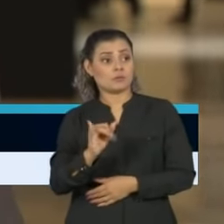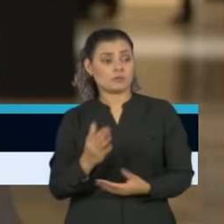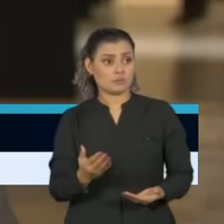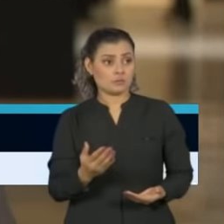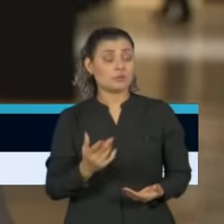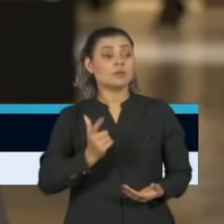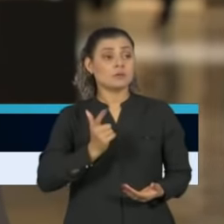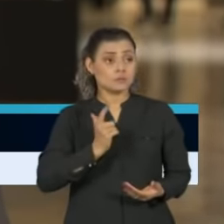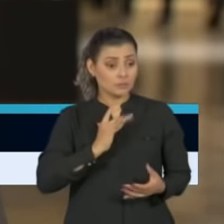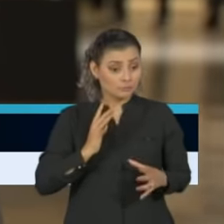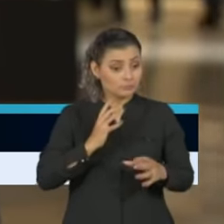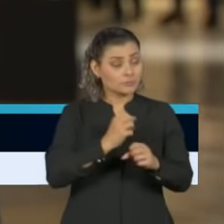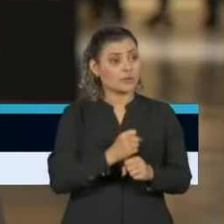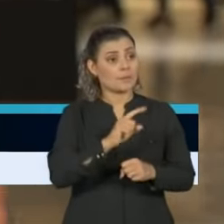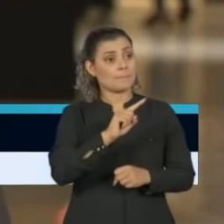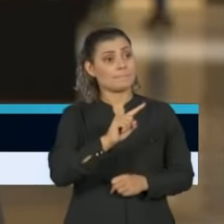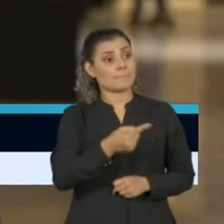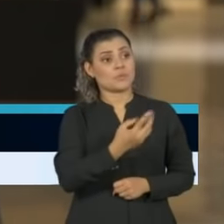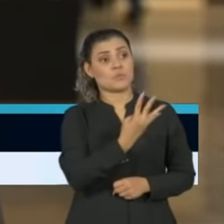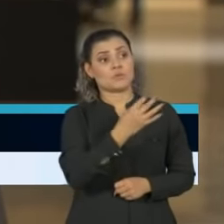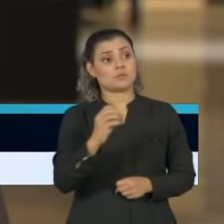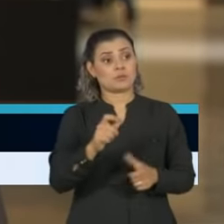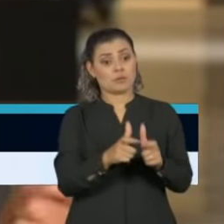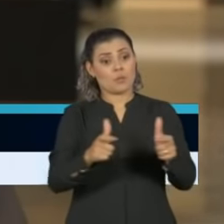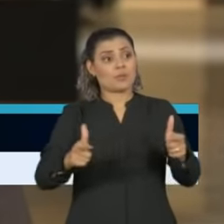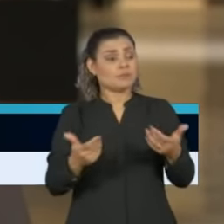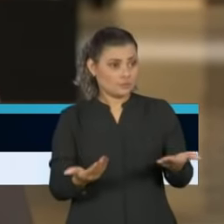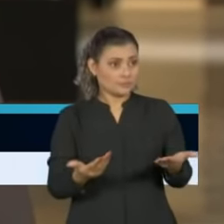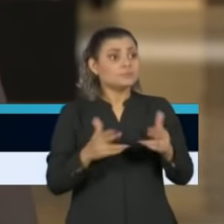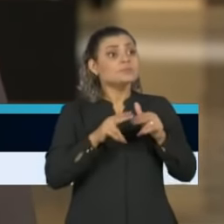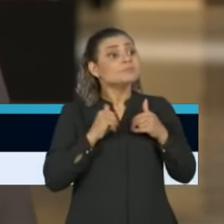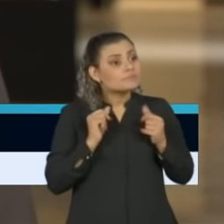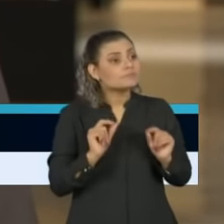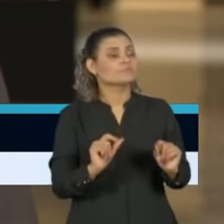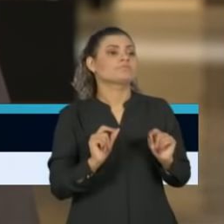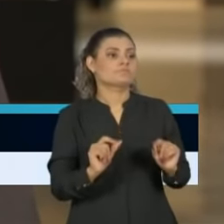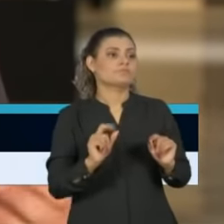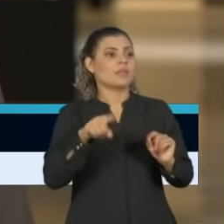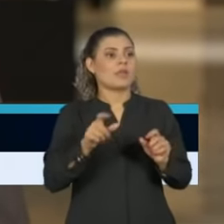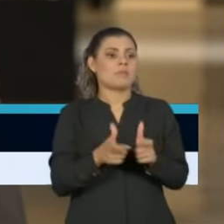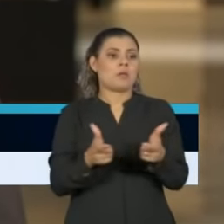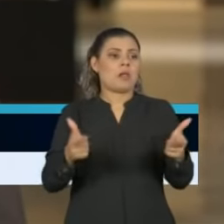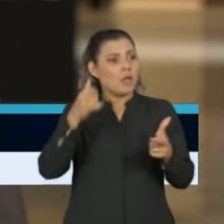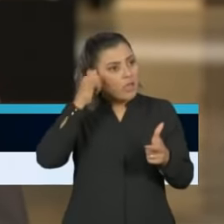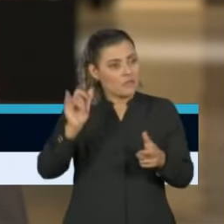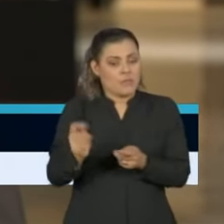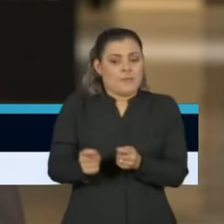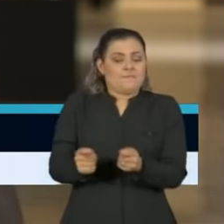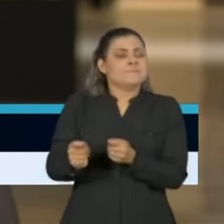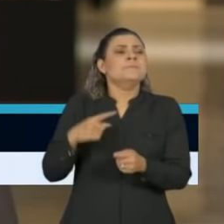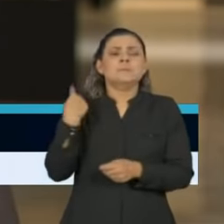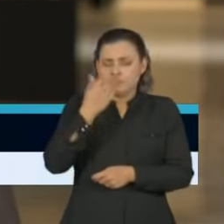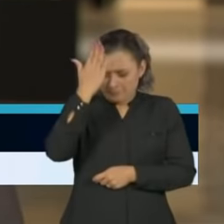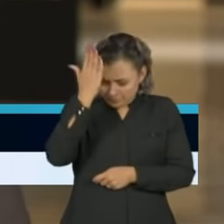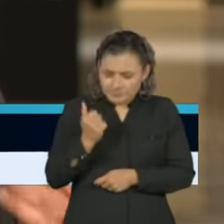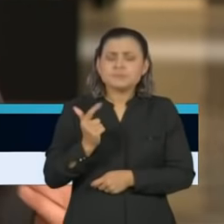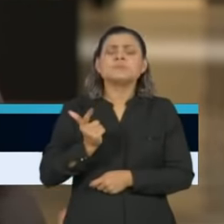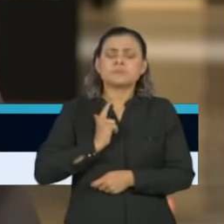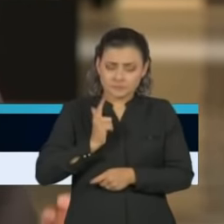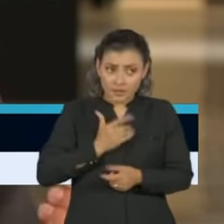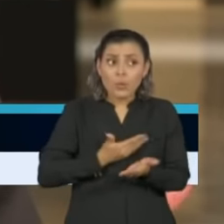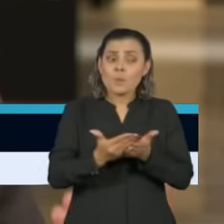ter rapidamente mais 1.400. Isso é dar conta da mitigação da epidemia. Nós sabemos que nós vamos ter casos graves